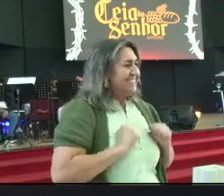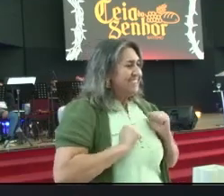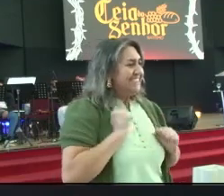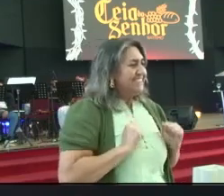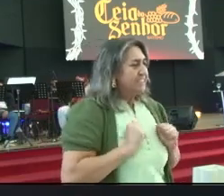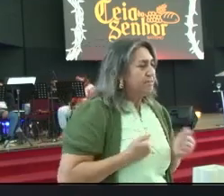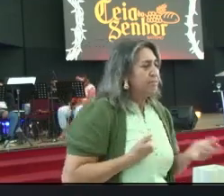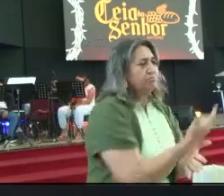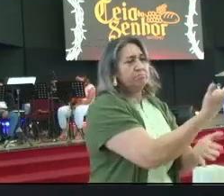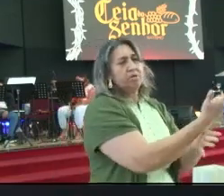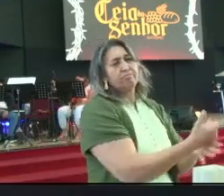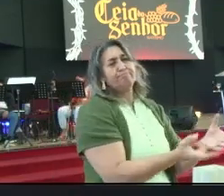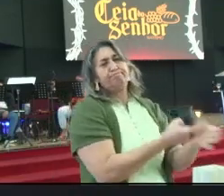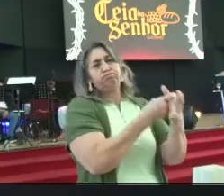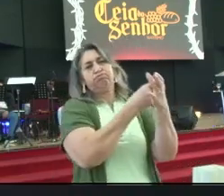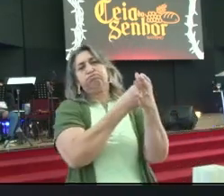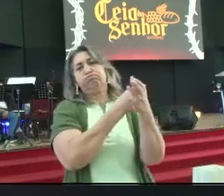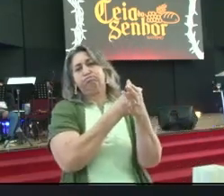Aqui não tem.